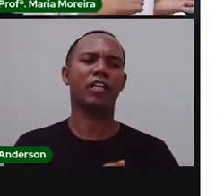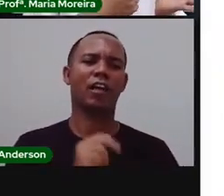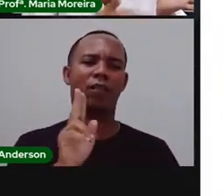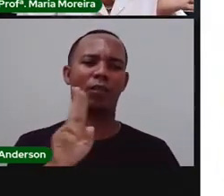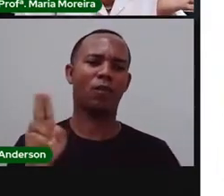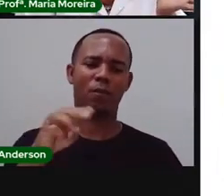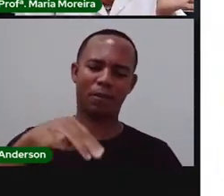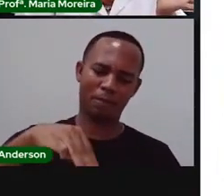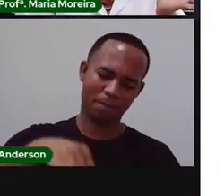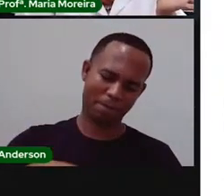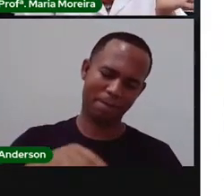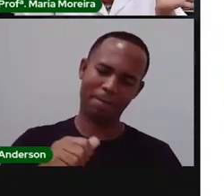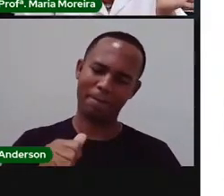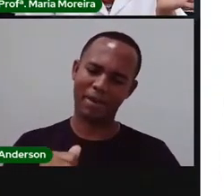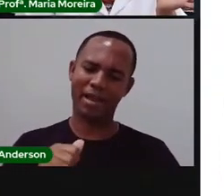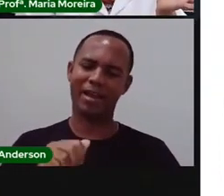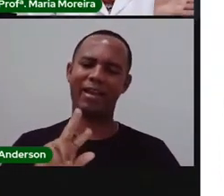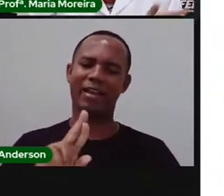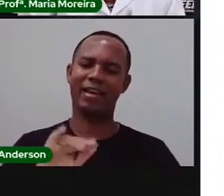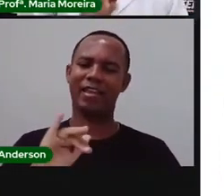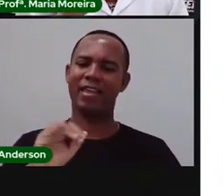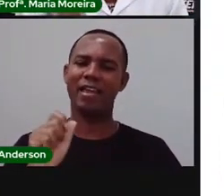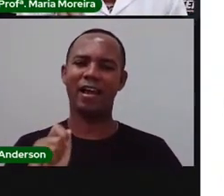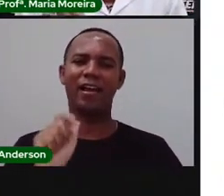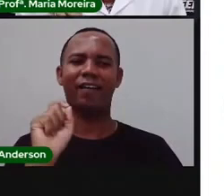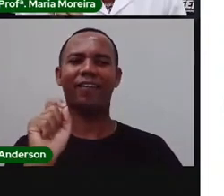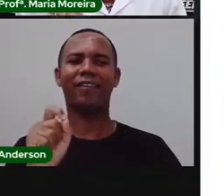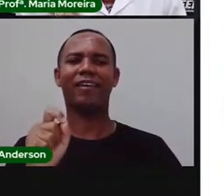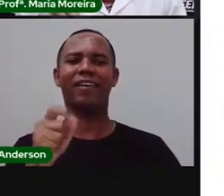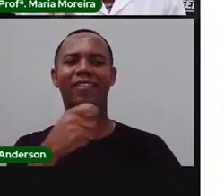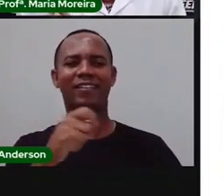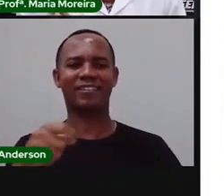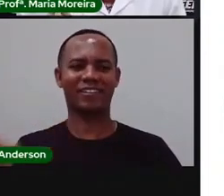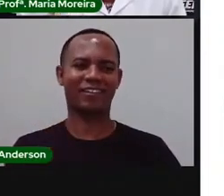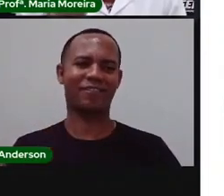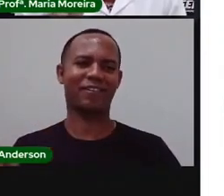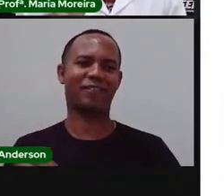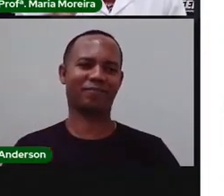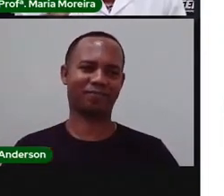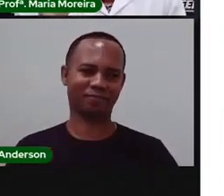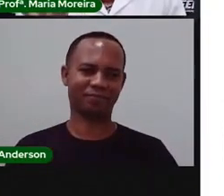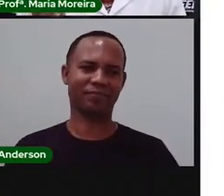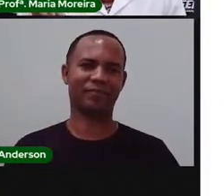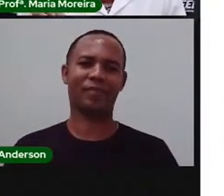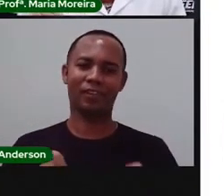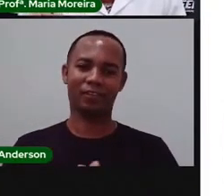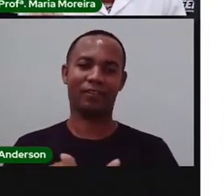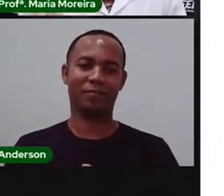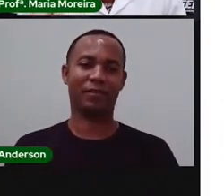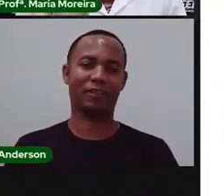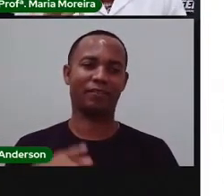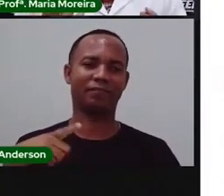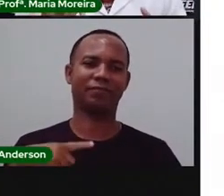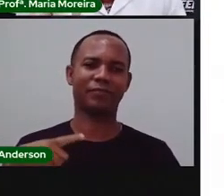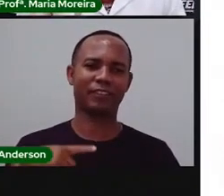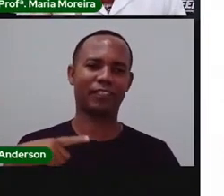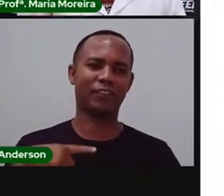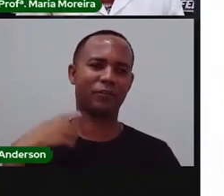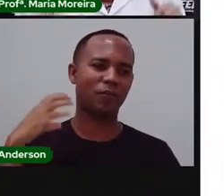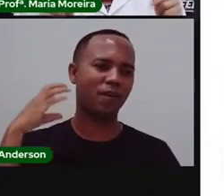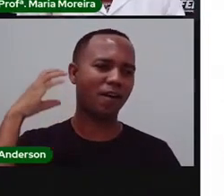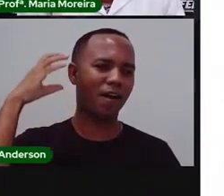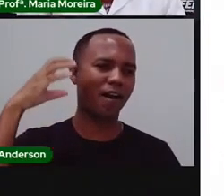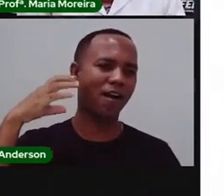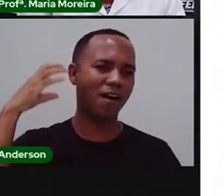assinar, que é para Anderson saber de quem é a carta. Do ladinho aí, a gente tem o quê? Um rádio